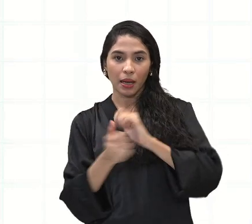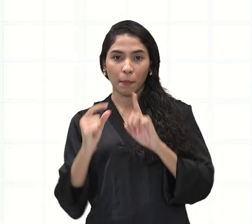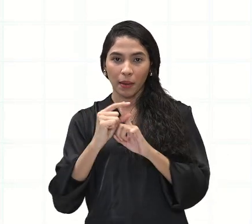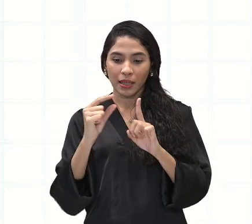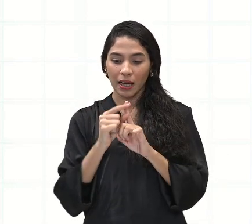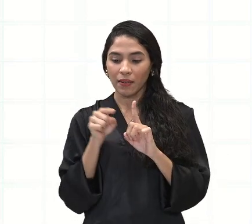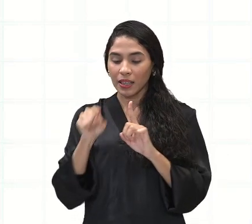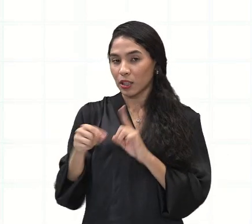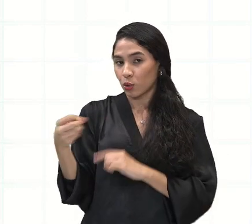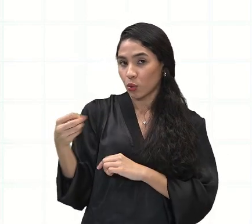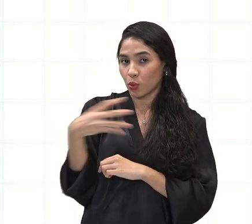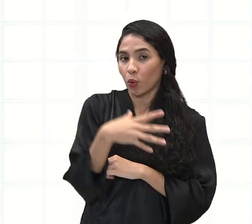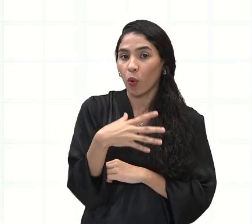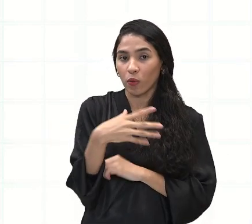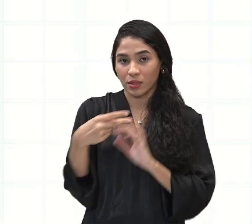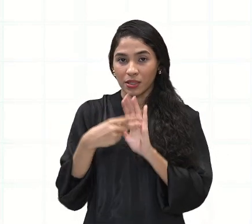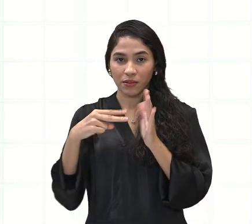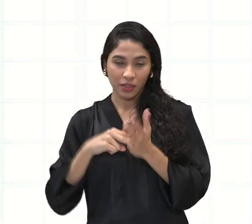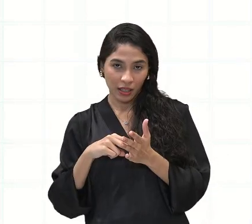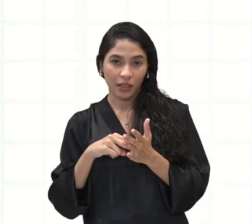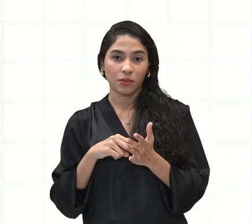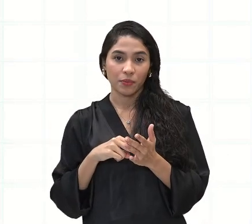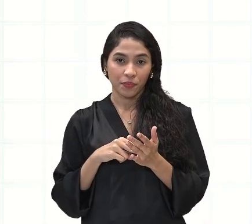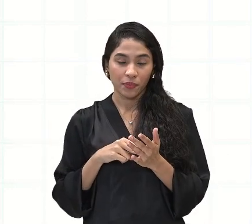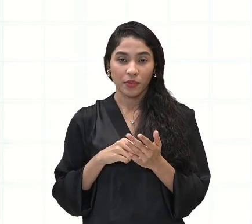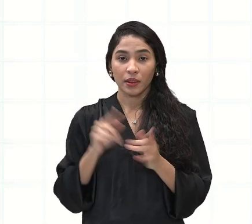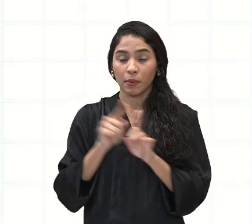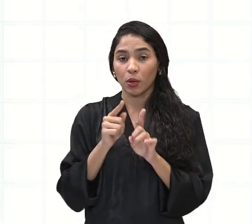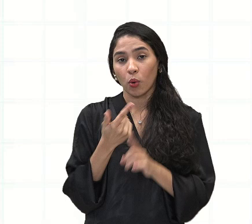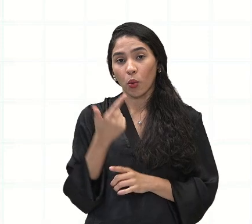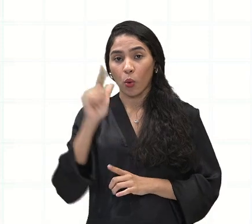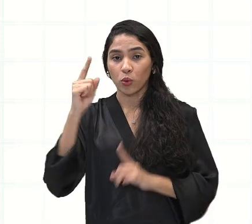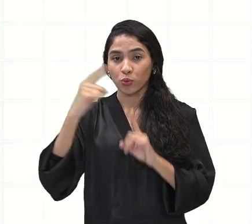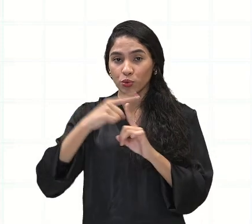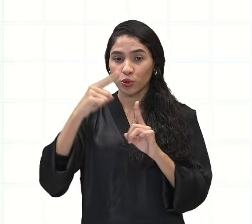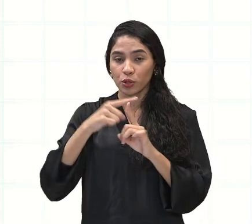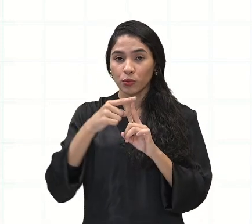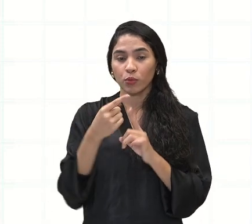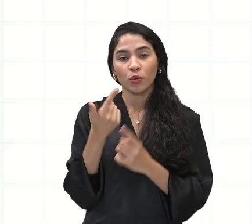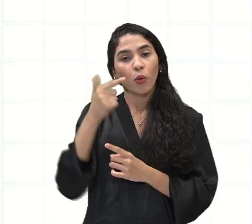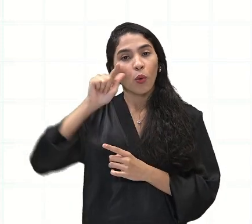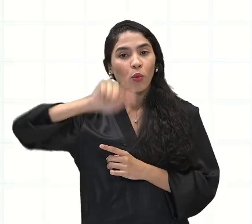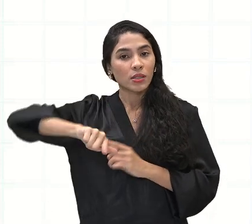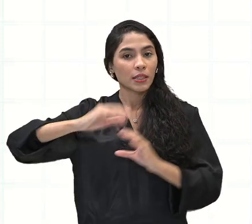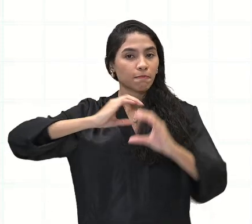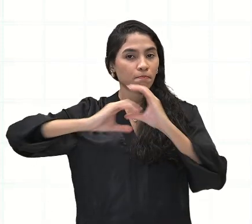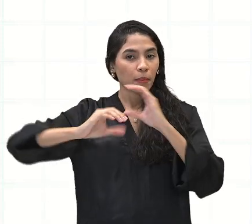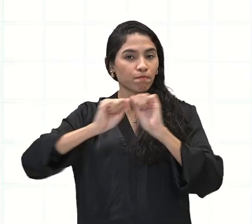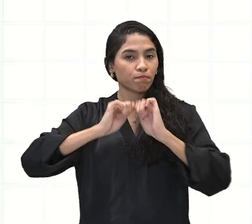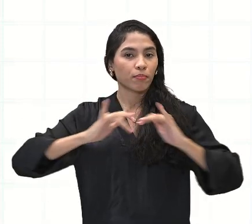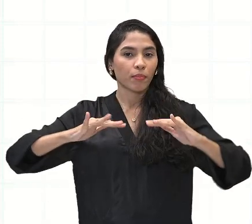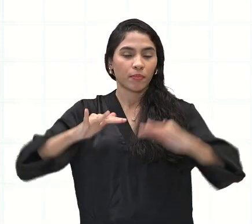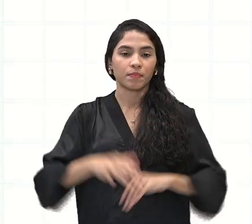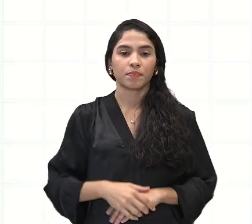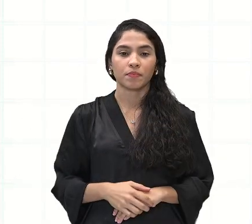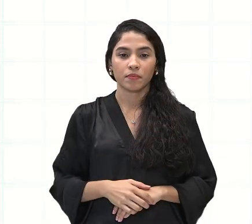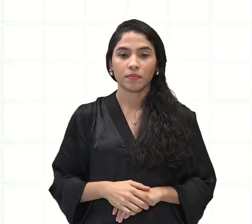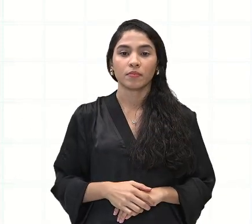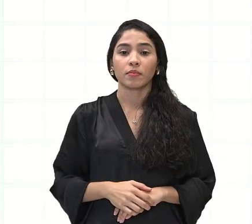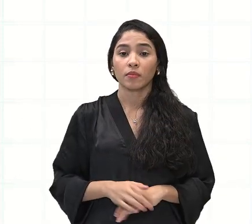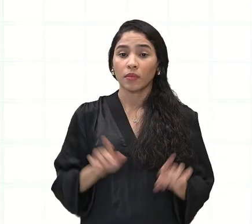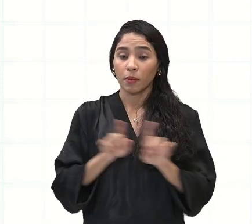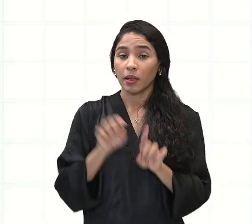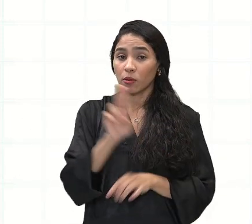elas ganhem novos significados e outras formas de transmitir alguma mensagem. Então, elas são amplamente